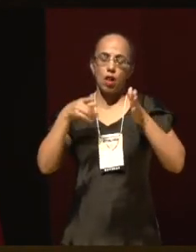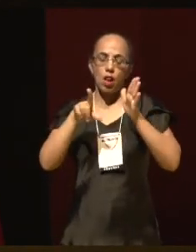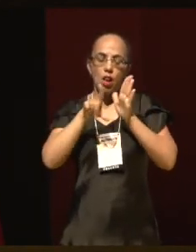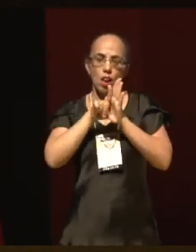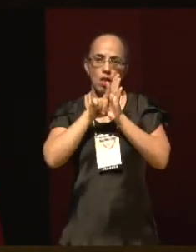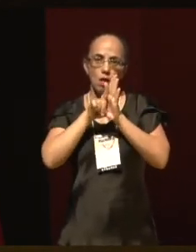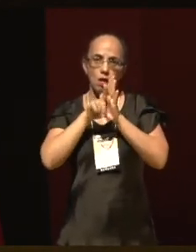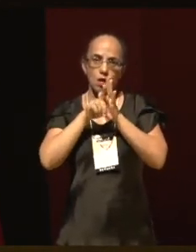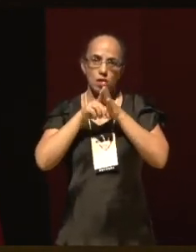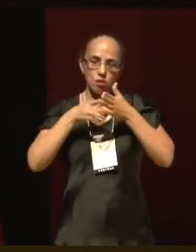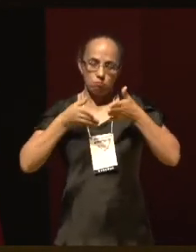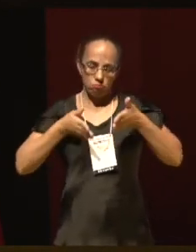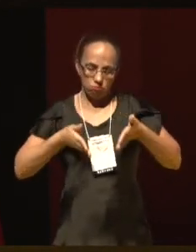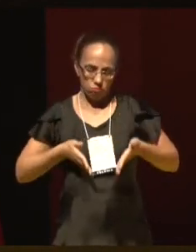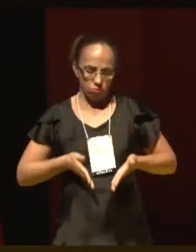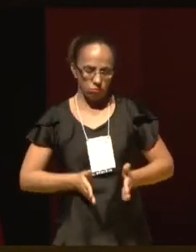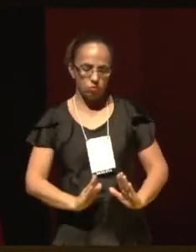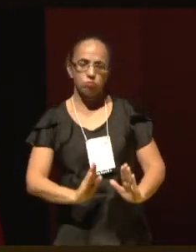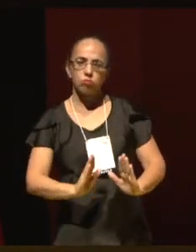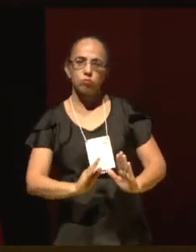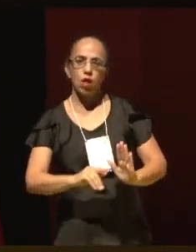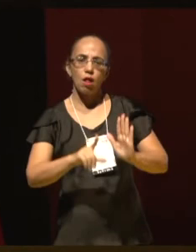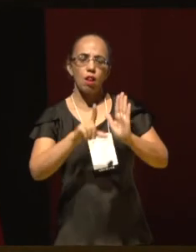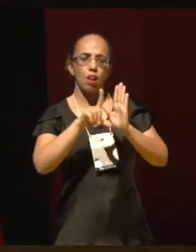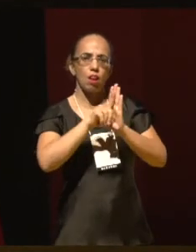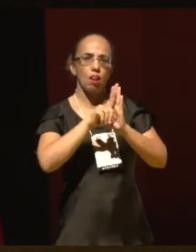a lei de sociedade,